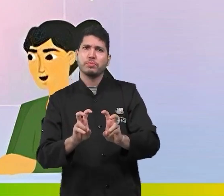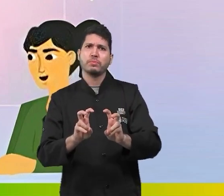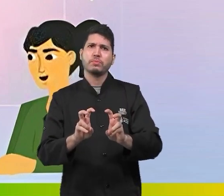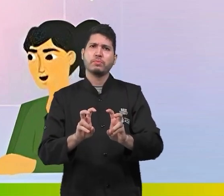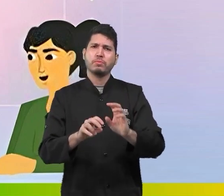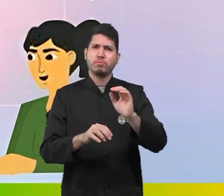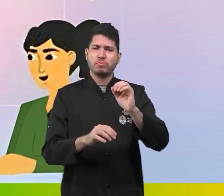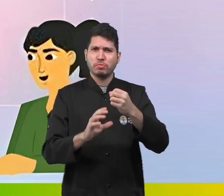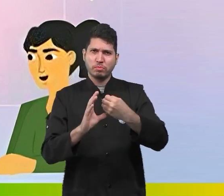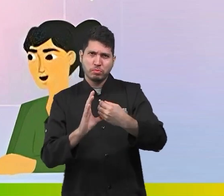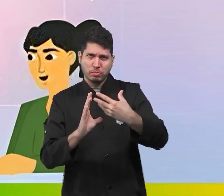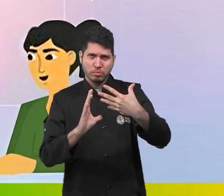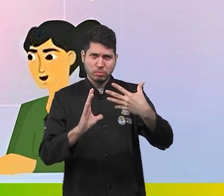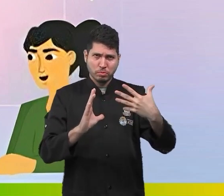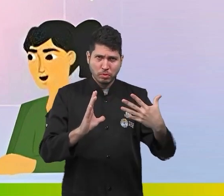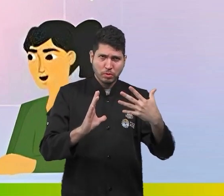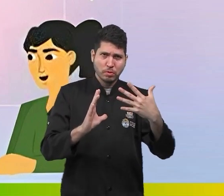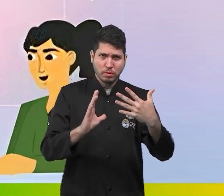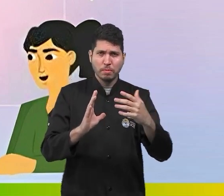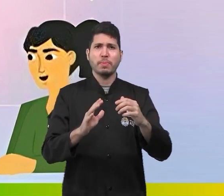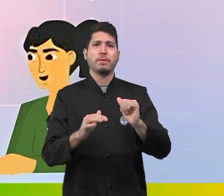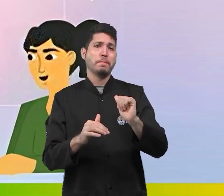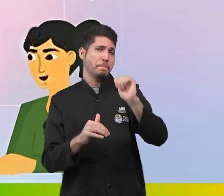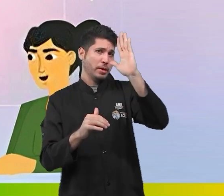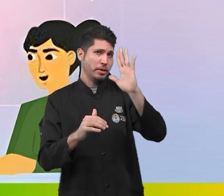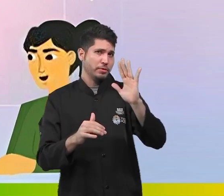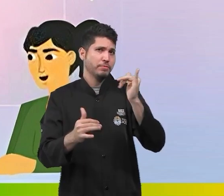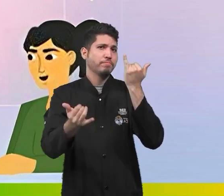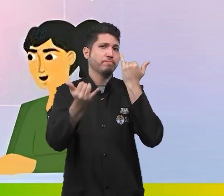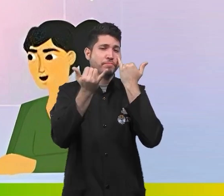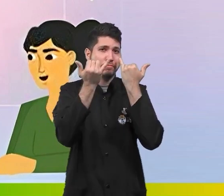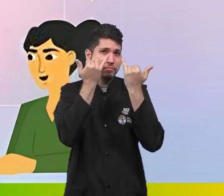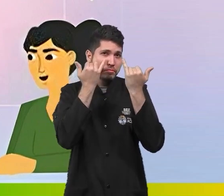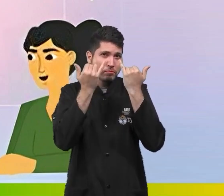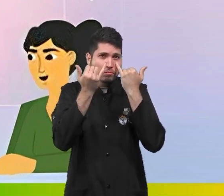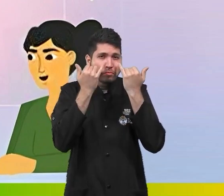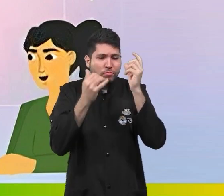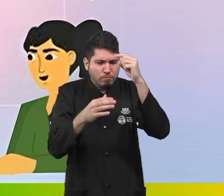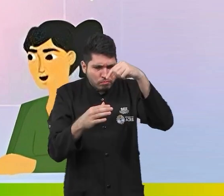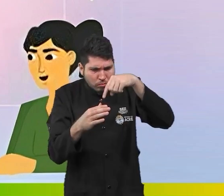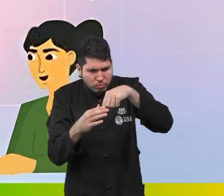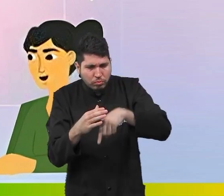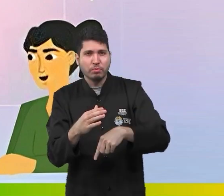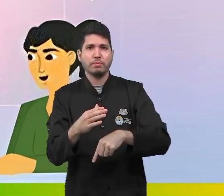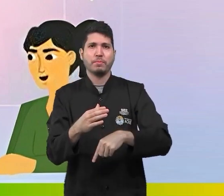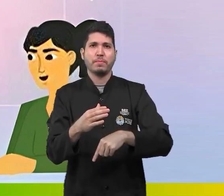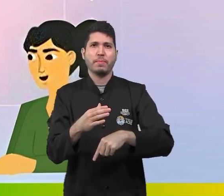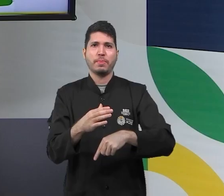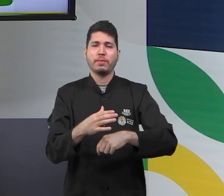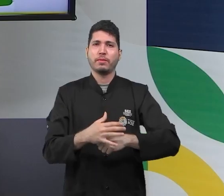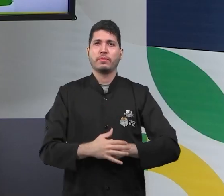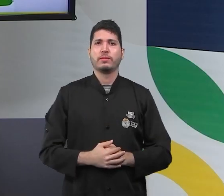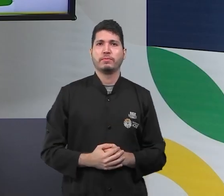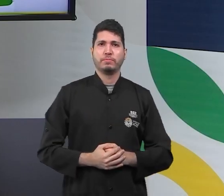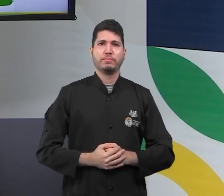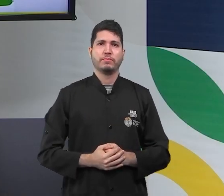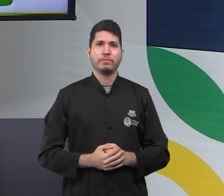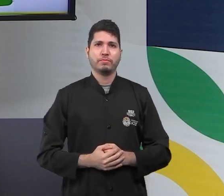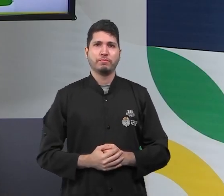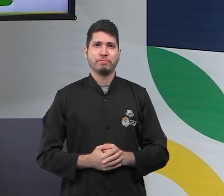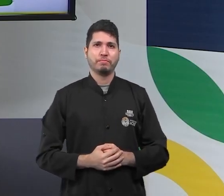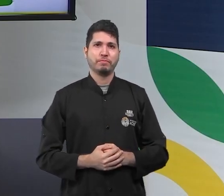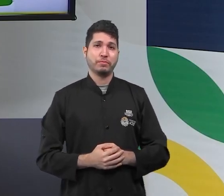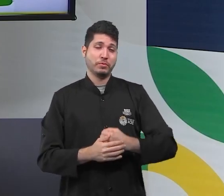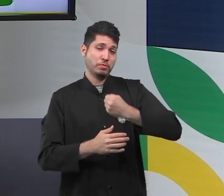mais características, se dá mais informações, profunda melhor. Então é isso, galera, a notícia, a